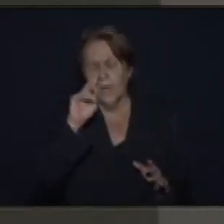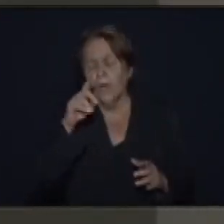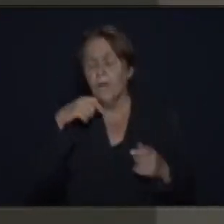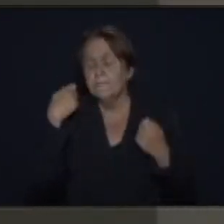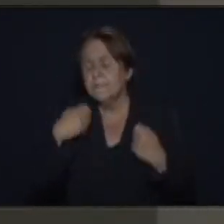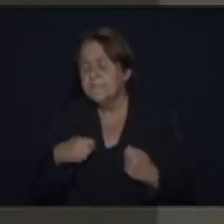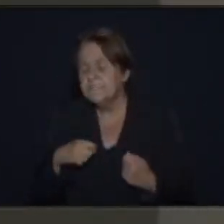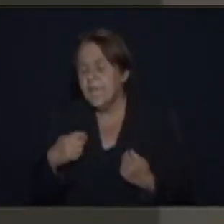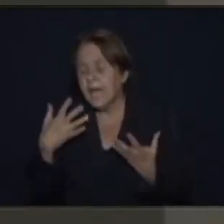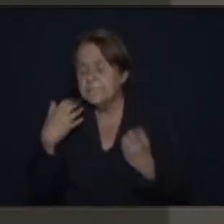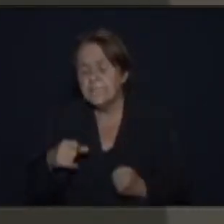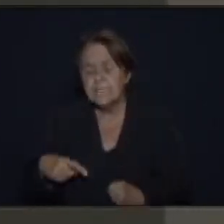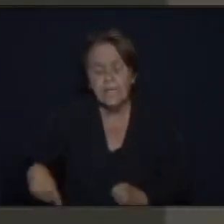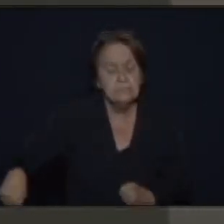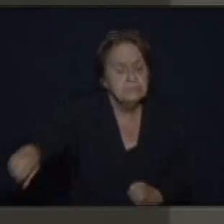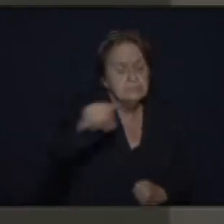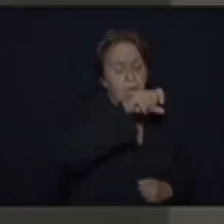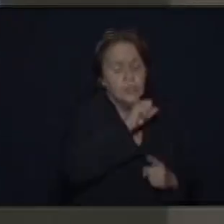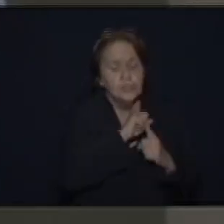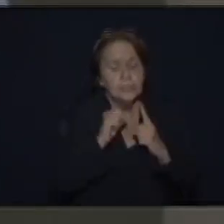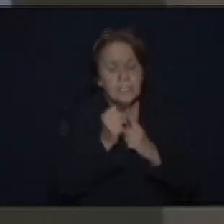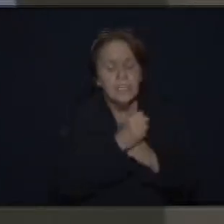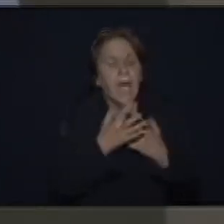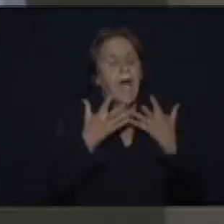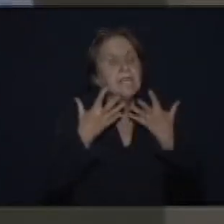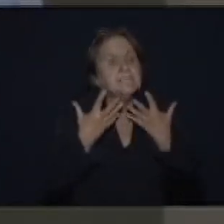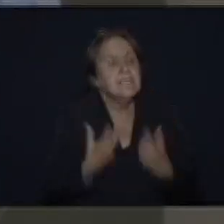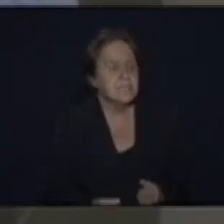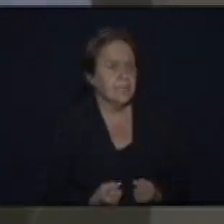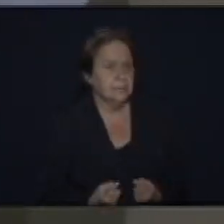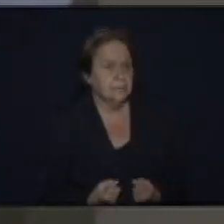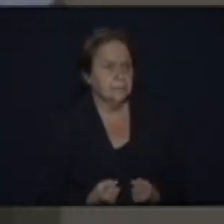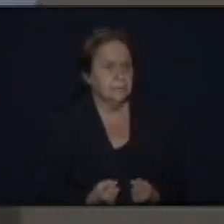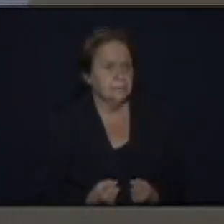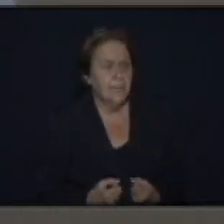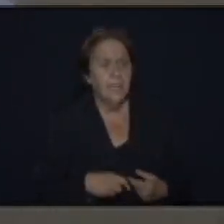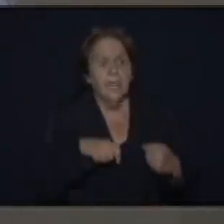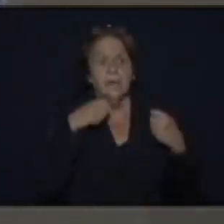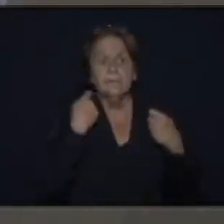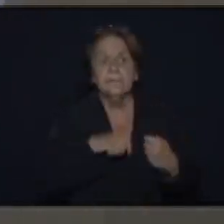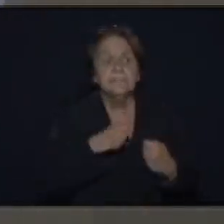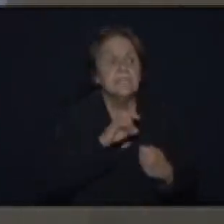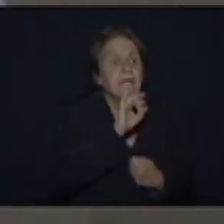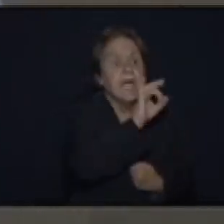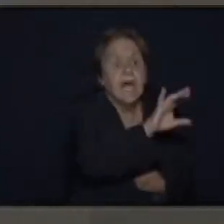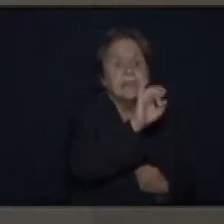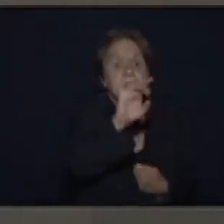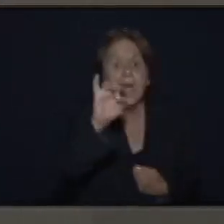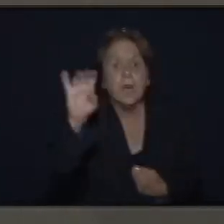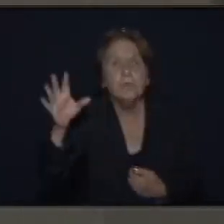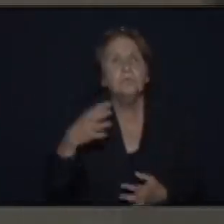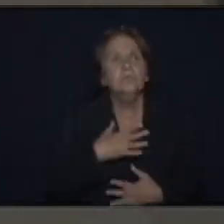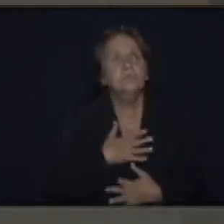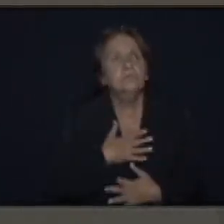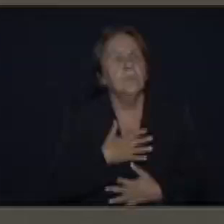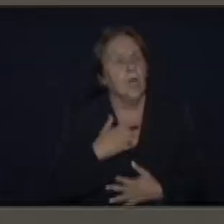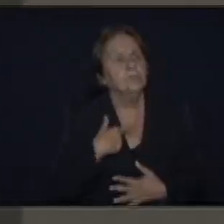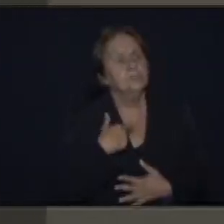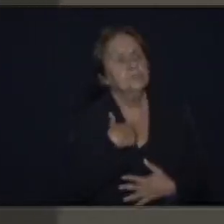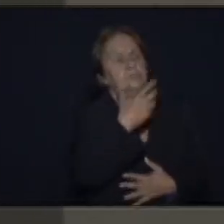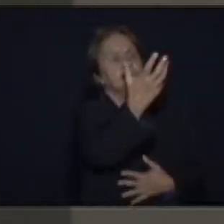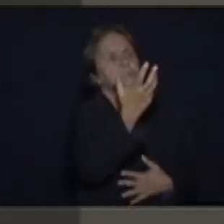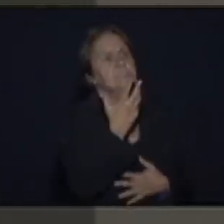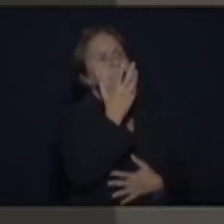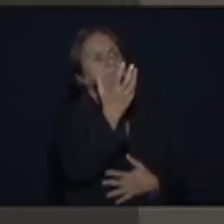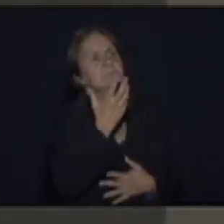ser aceito voluntariamente pela sociedade esse plano vai ter que ser aceito por cada um dos brasileiros sem